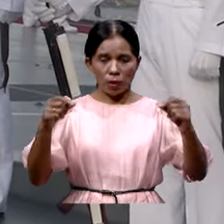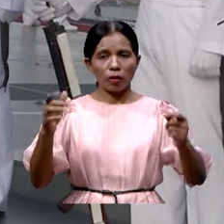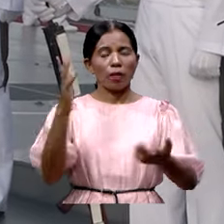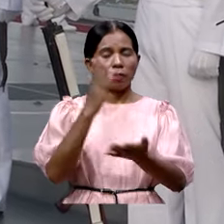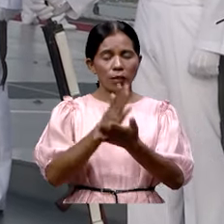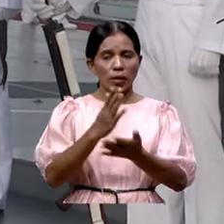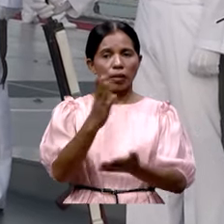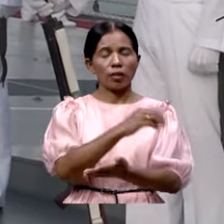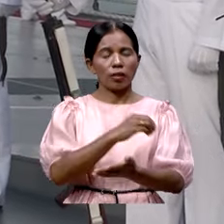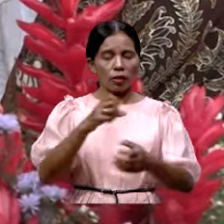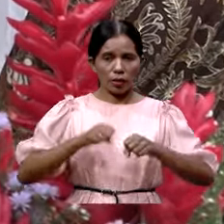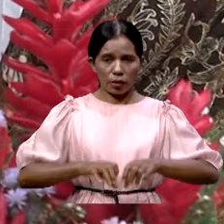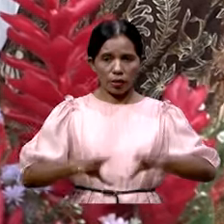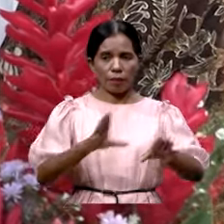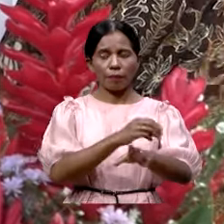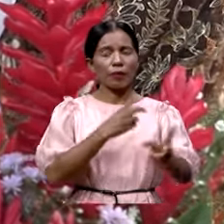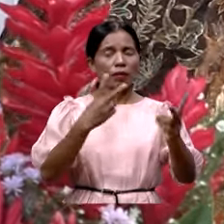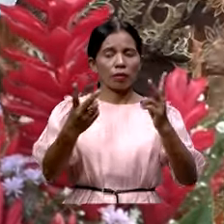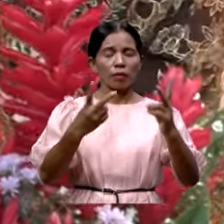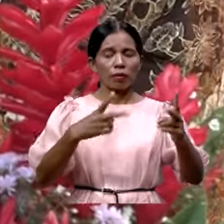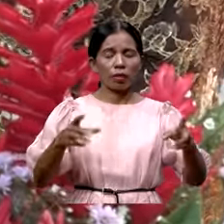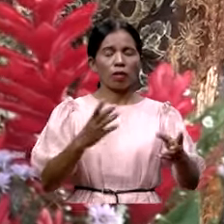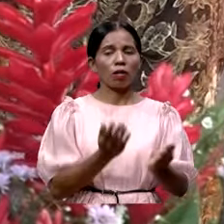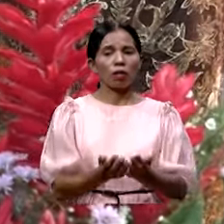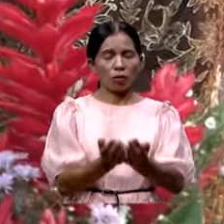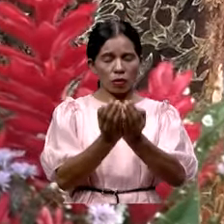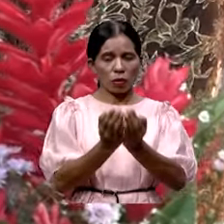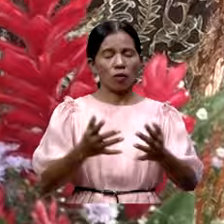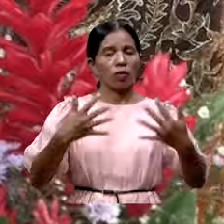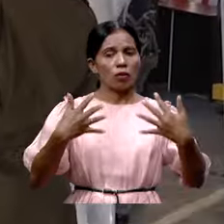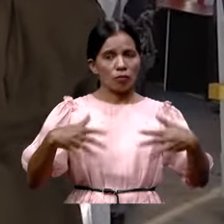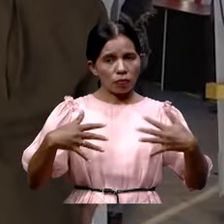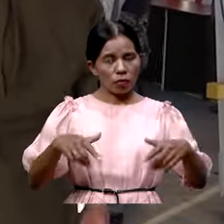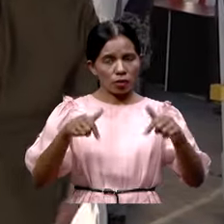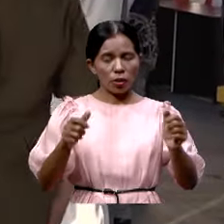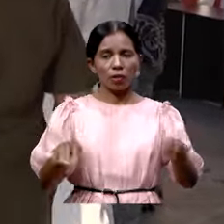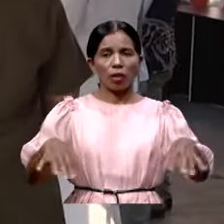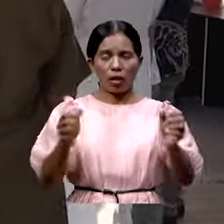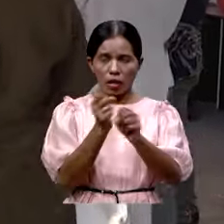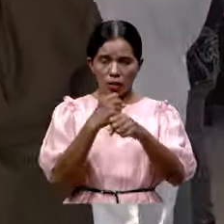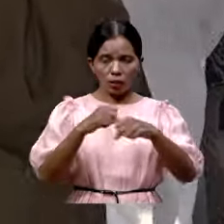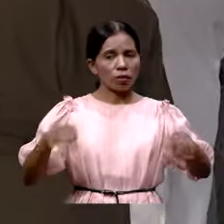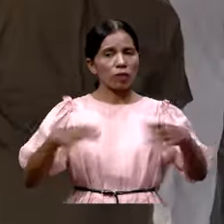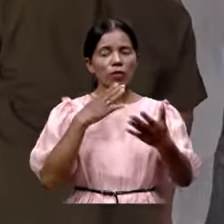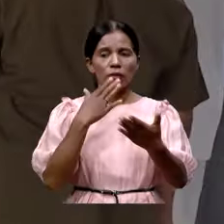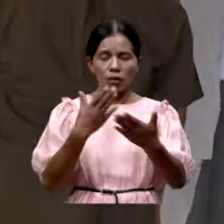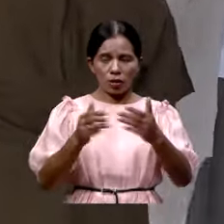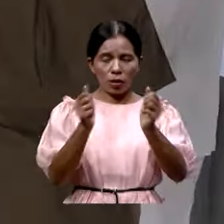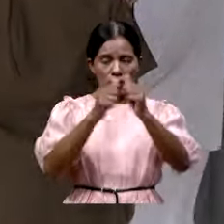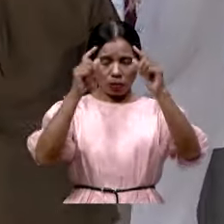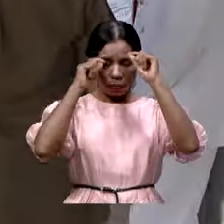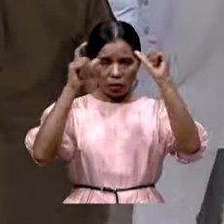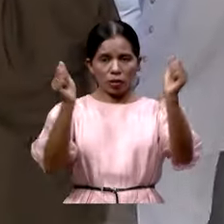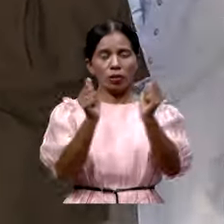Estado considera a presença militar marina japonesa Rofuno JS Murasame ne hamete india kliuta multilateralismo entre Timor-Leste e o